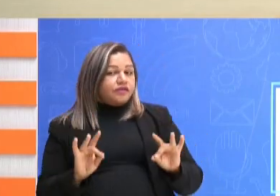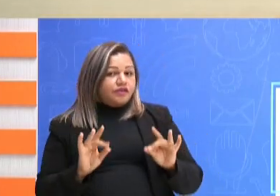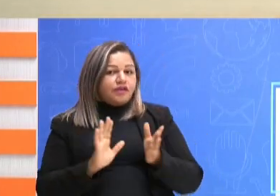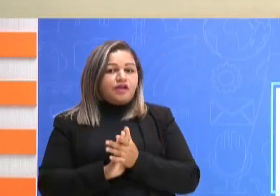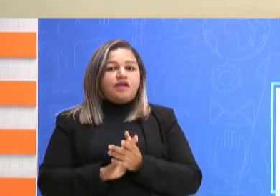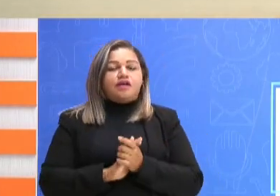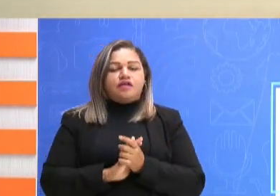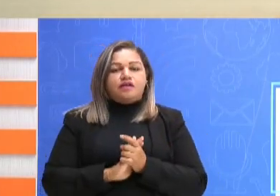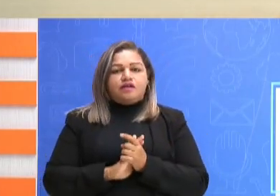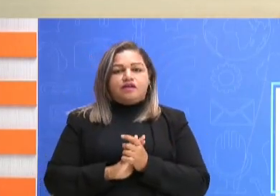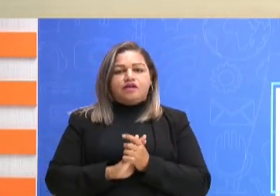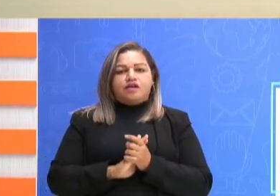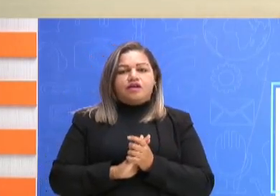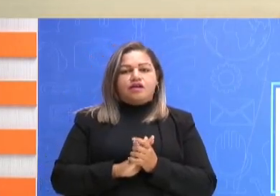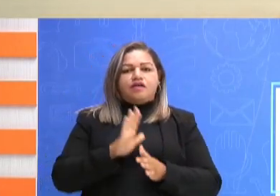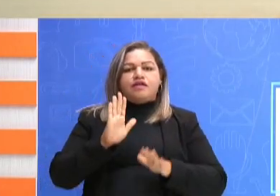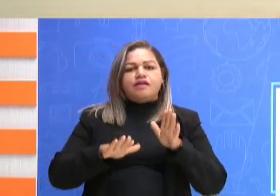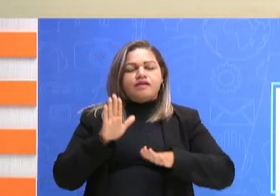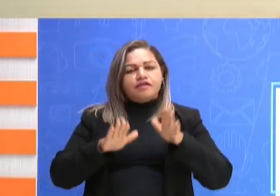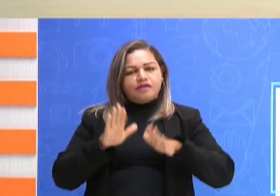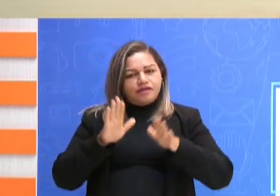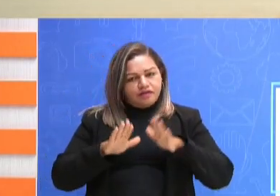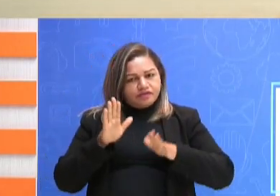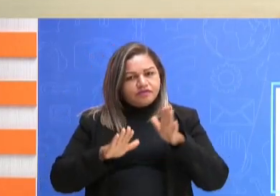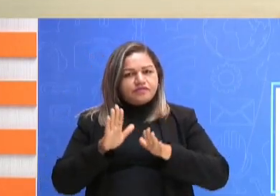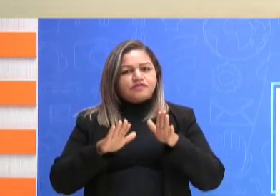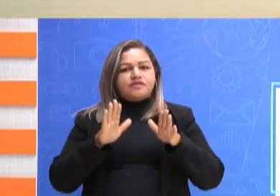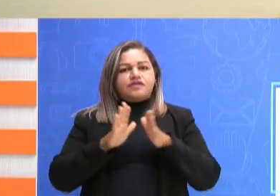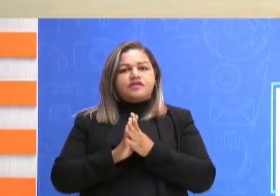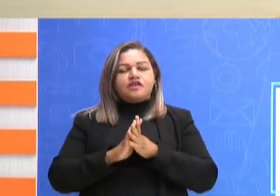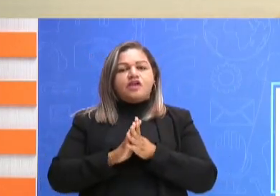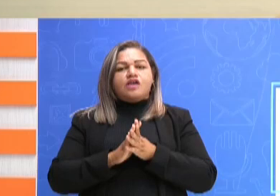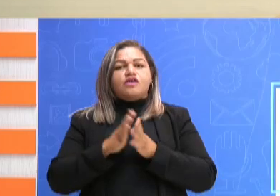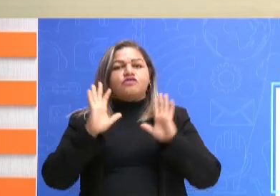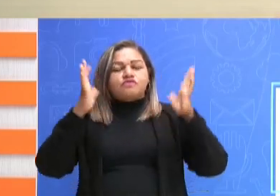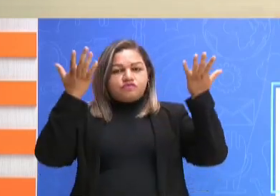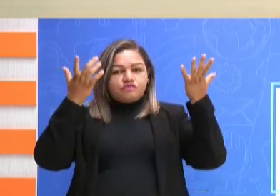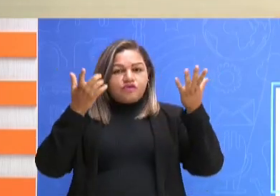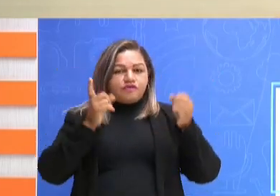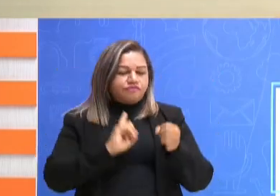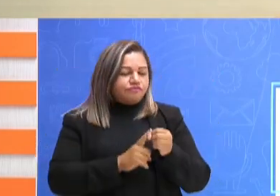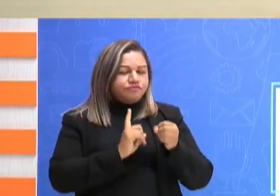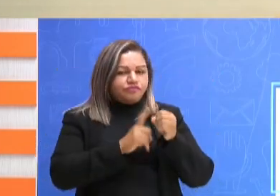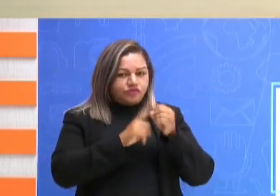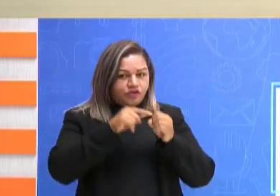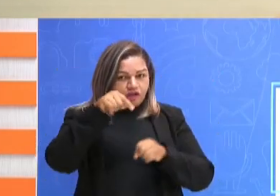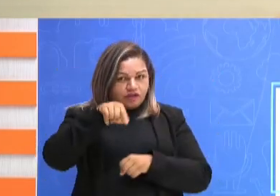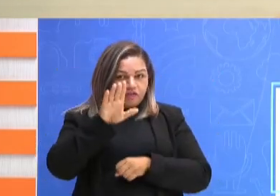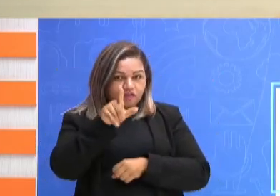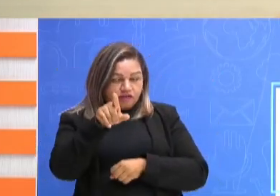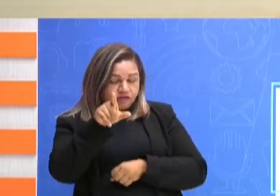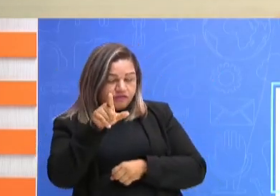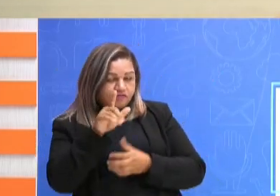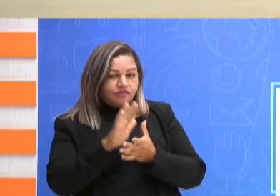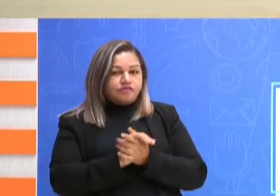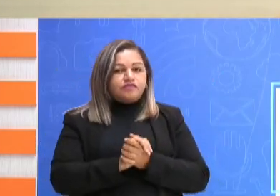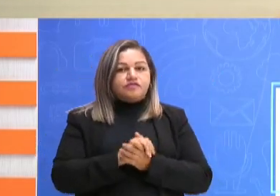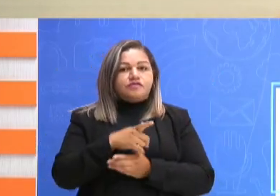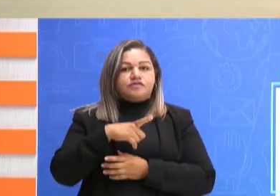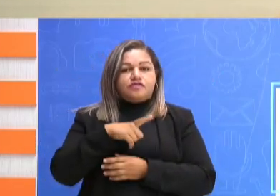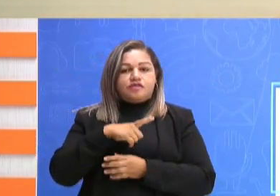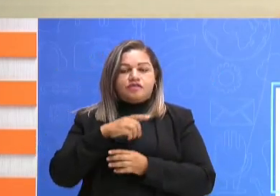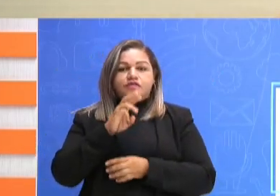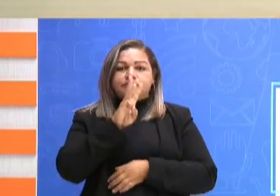vezes o evento acontecia mais com a sede, porque a zona rural mais distante não tinha como vir. Agora você, nós lançamos